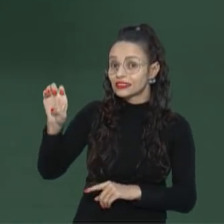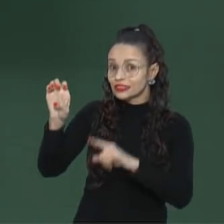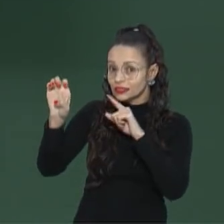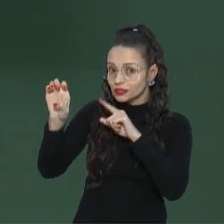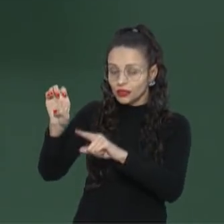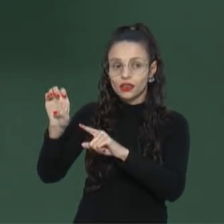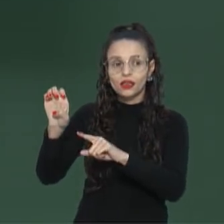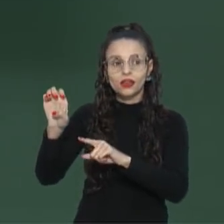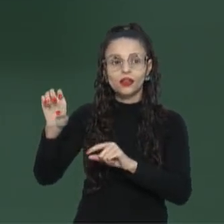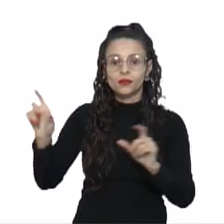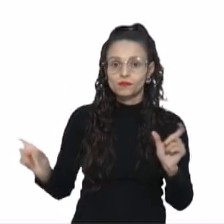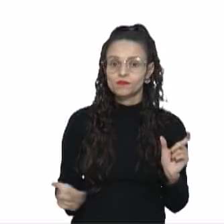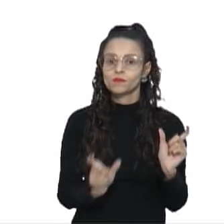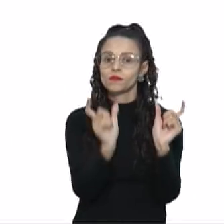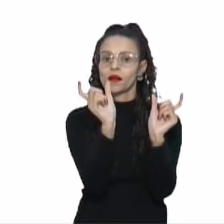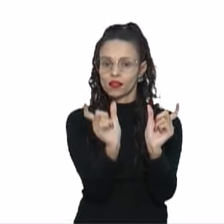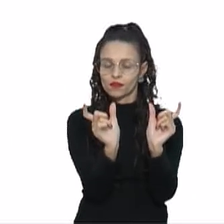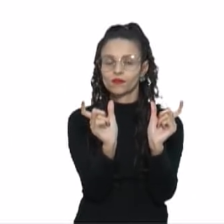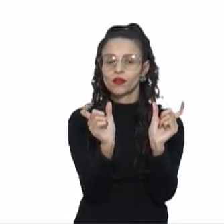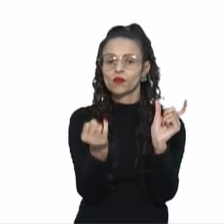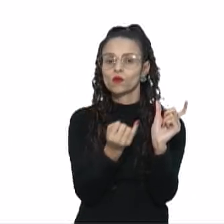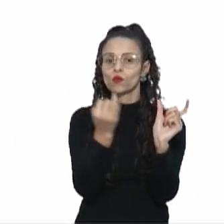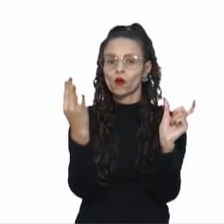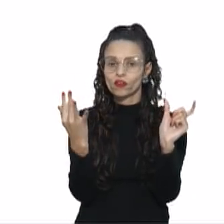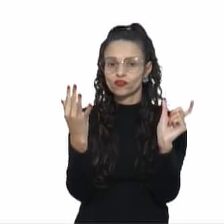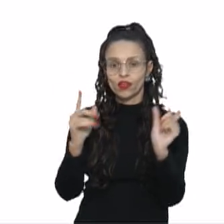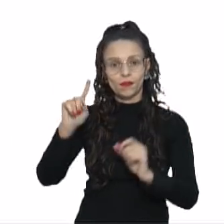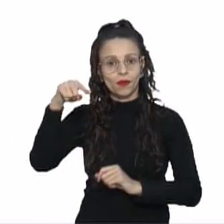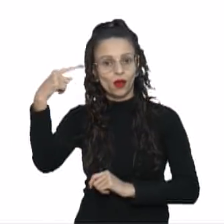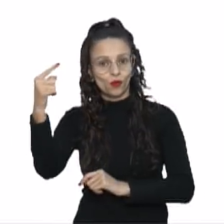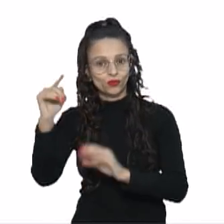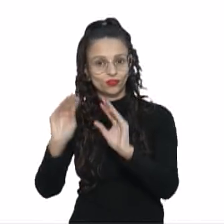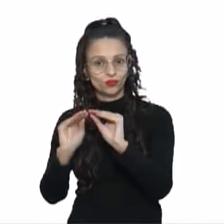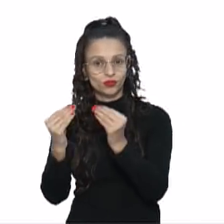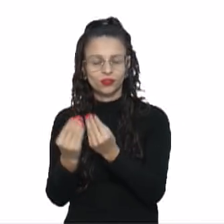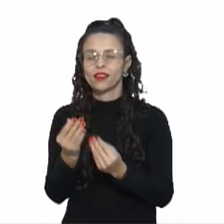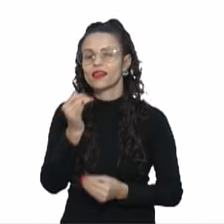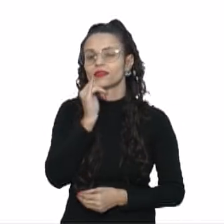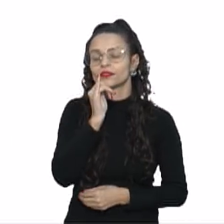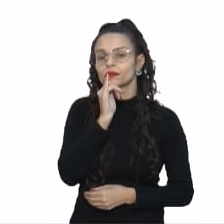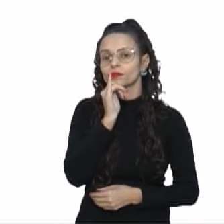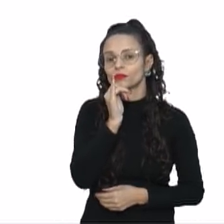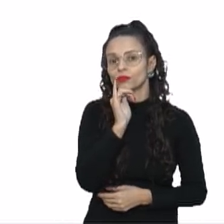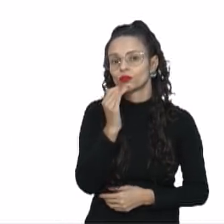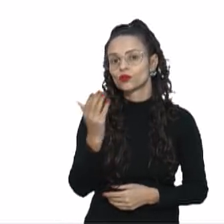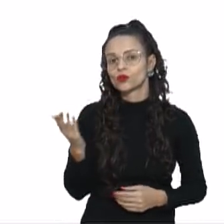novamente, um prefixo que indica a quantidade, só que agora para o outro elemento. Então, vamos dizer que seja